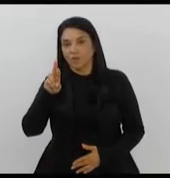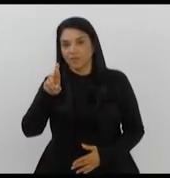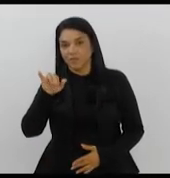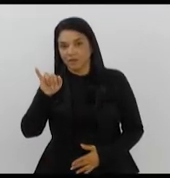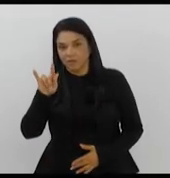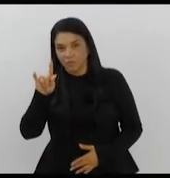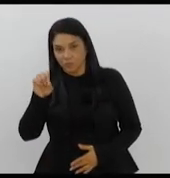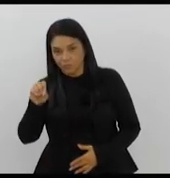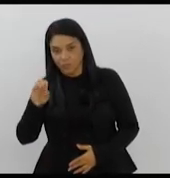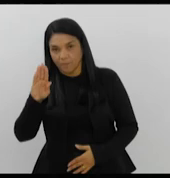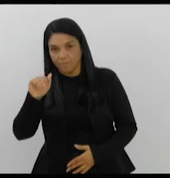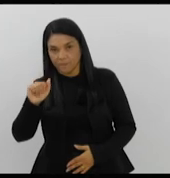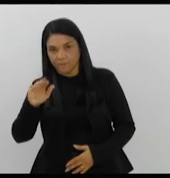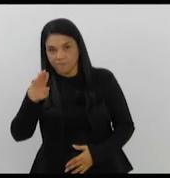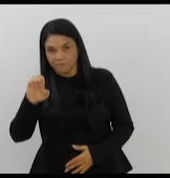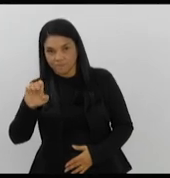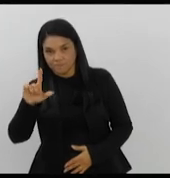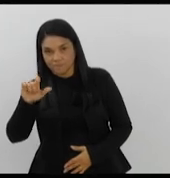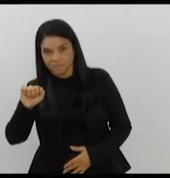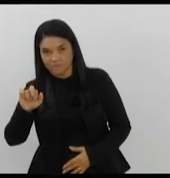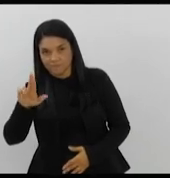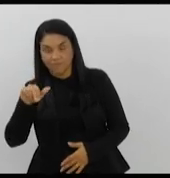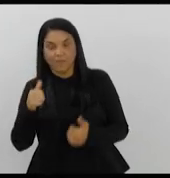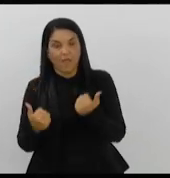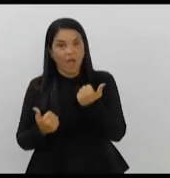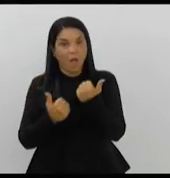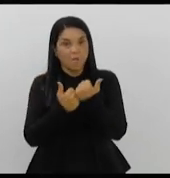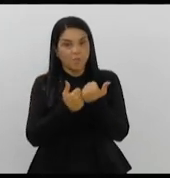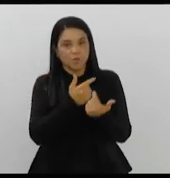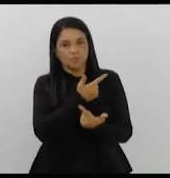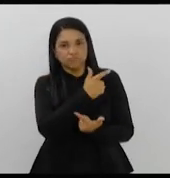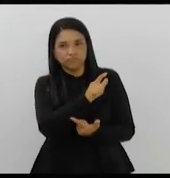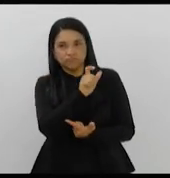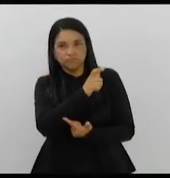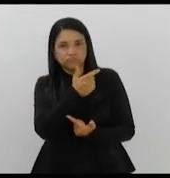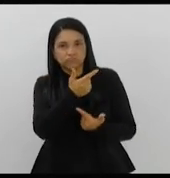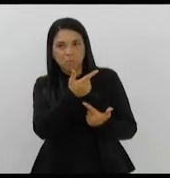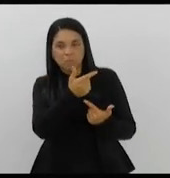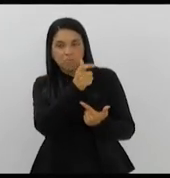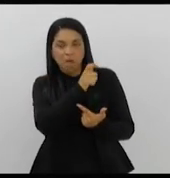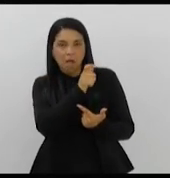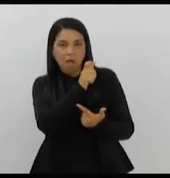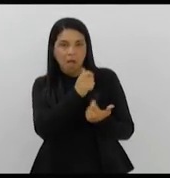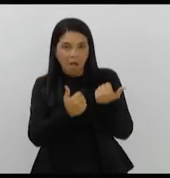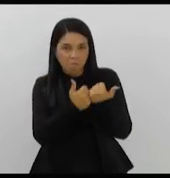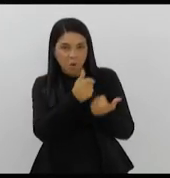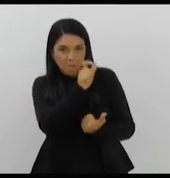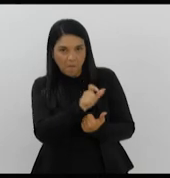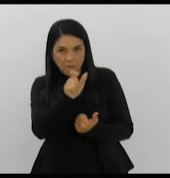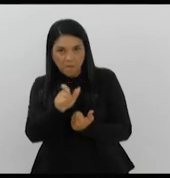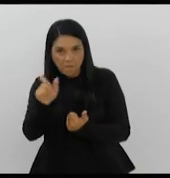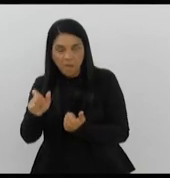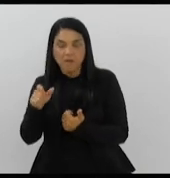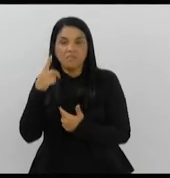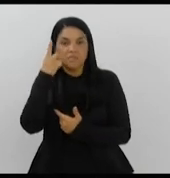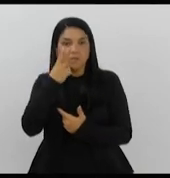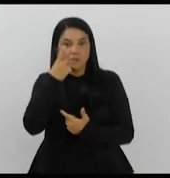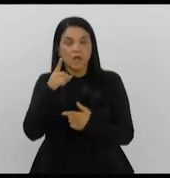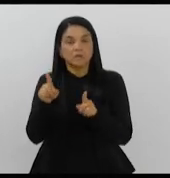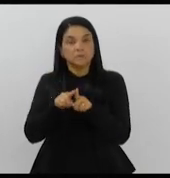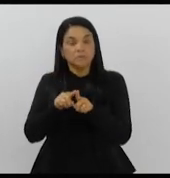e, evidentemente, com apoio de muitos deputados, como, por exemplo, a deputada Marta Rocha,